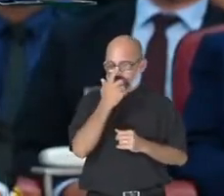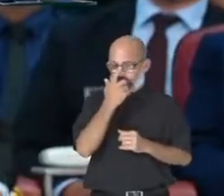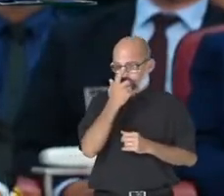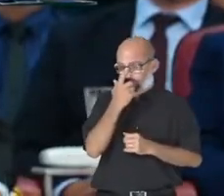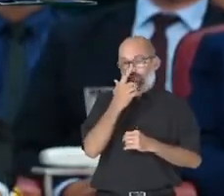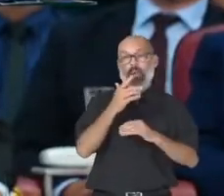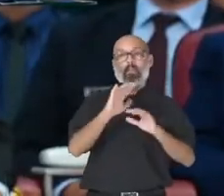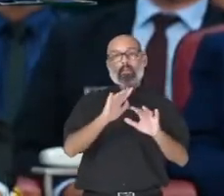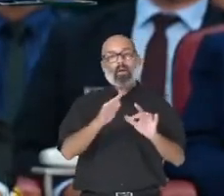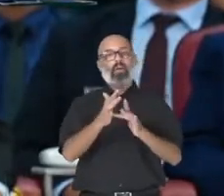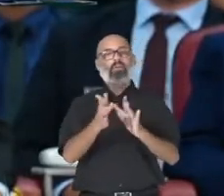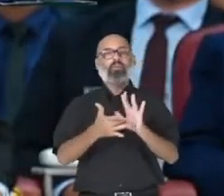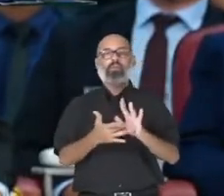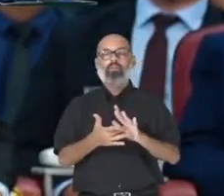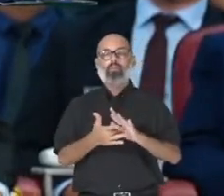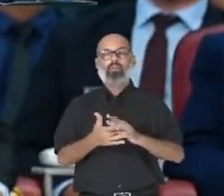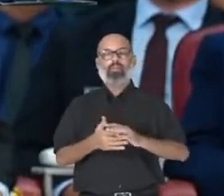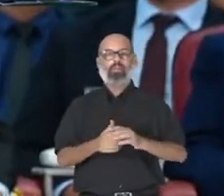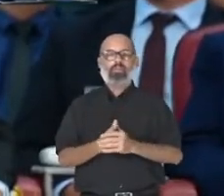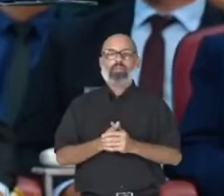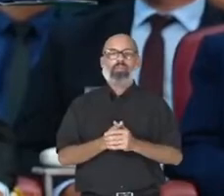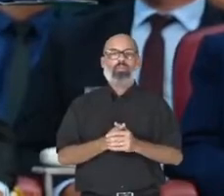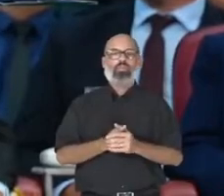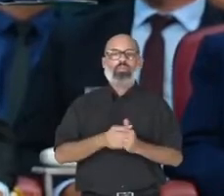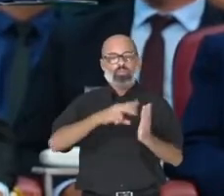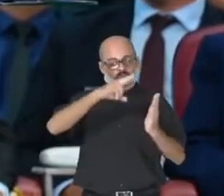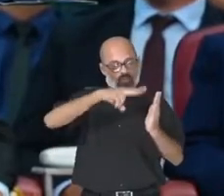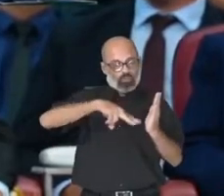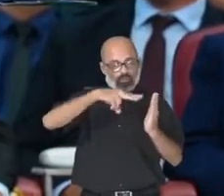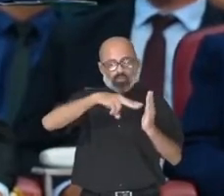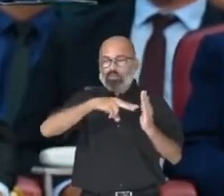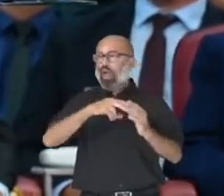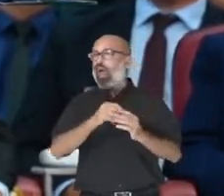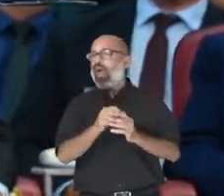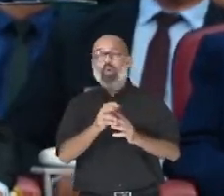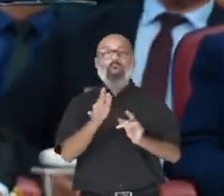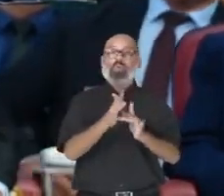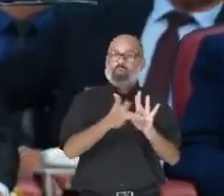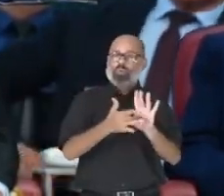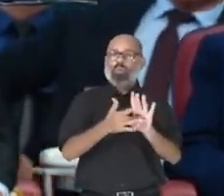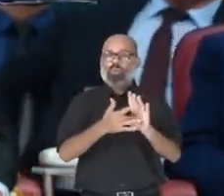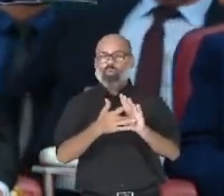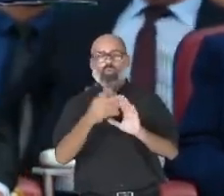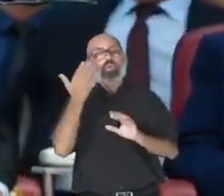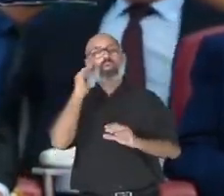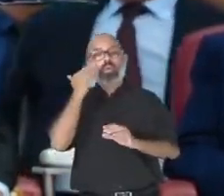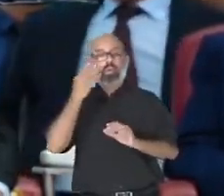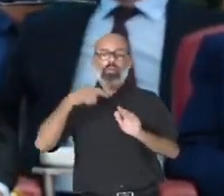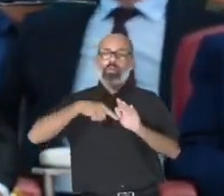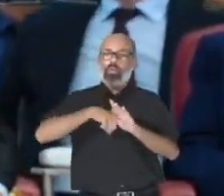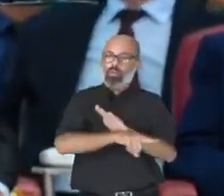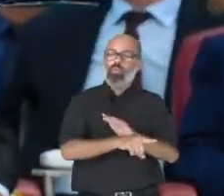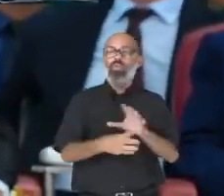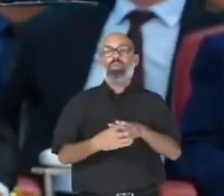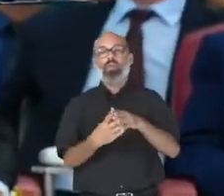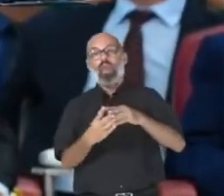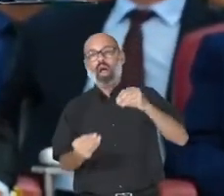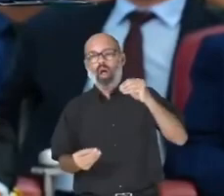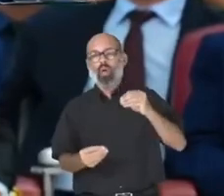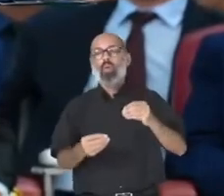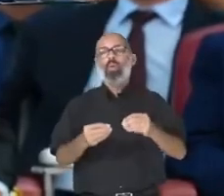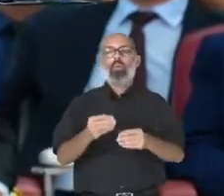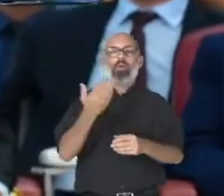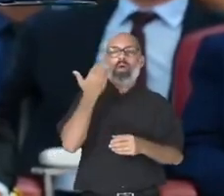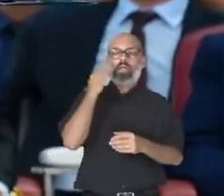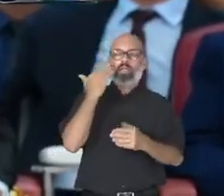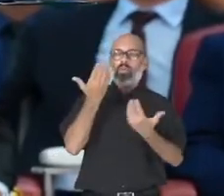E aí Jesus, lendo o mais profundo da alma deles, descobriu o motivo. Eles não queriam